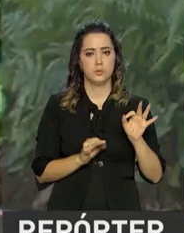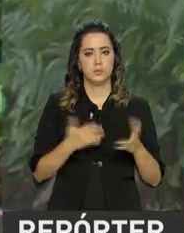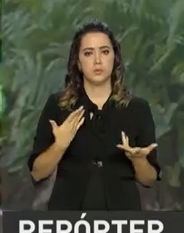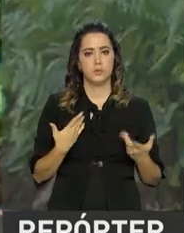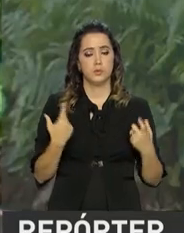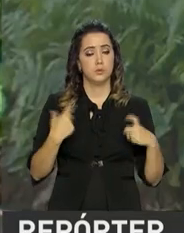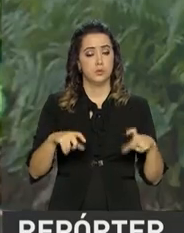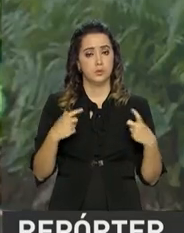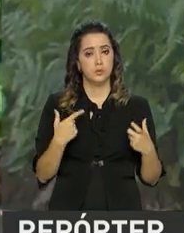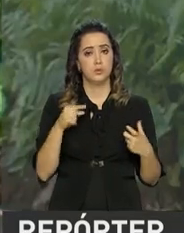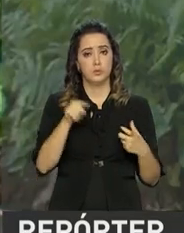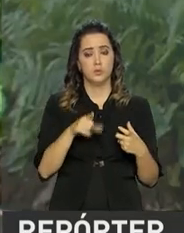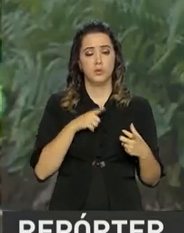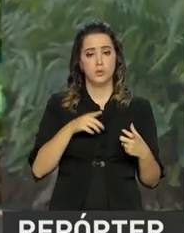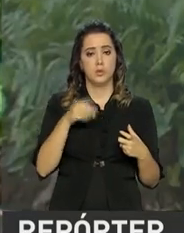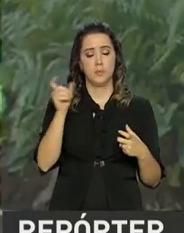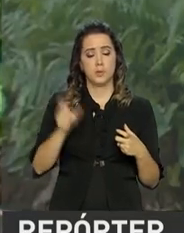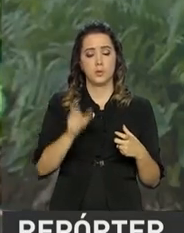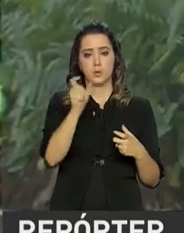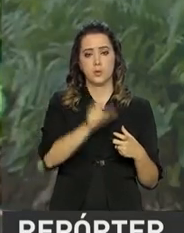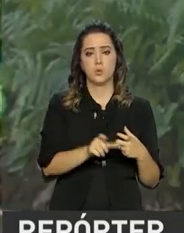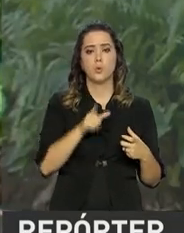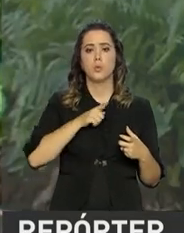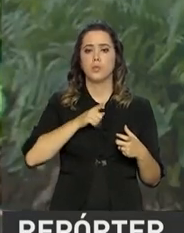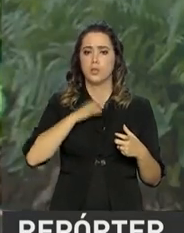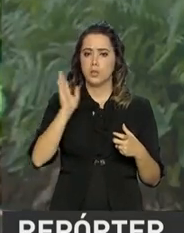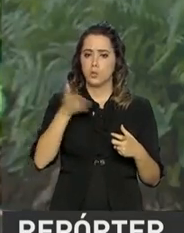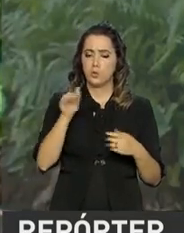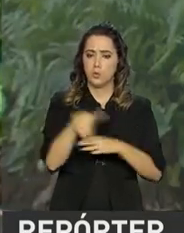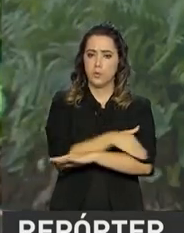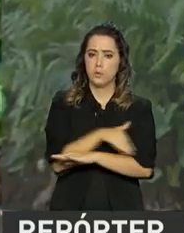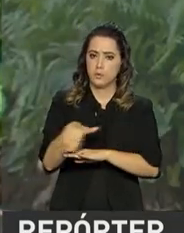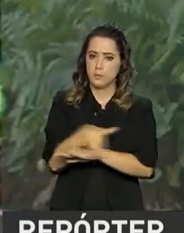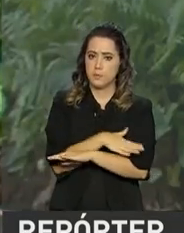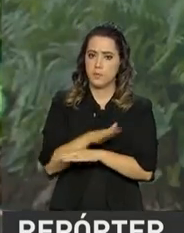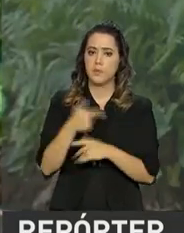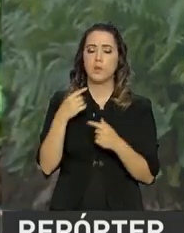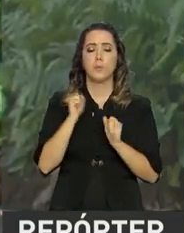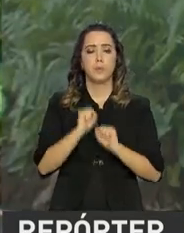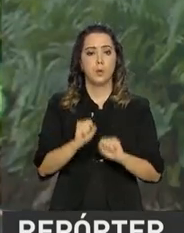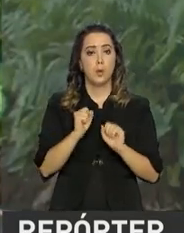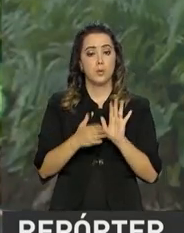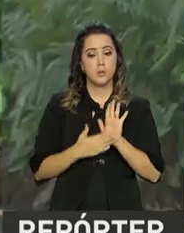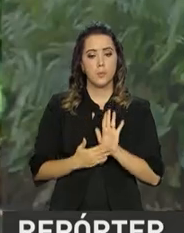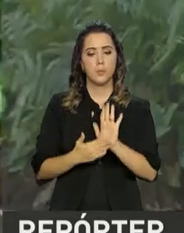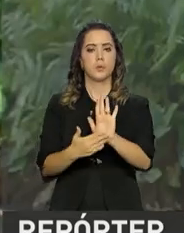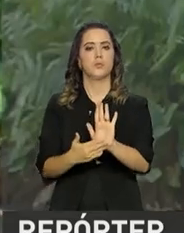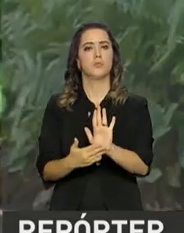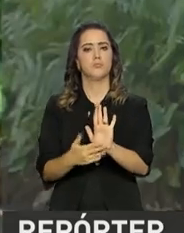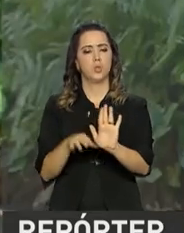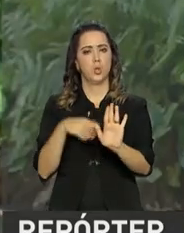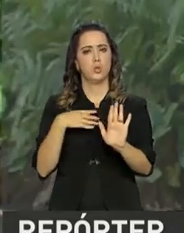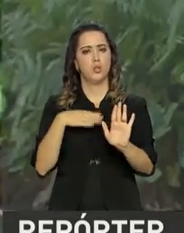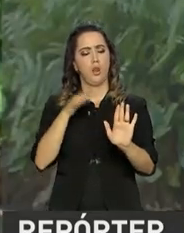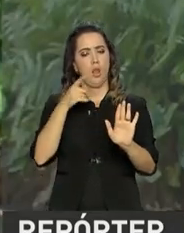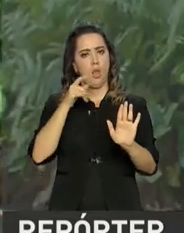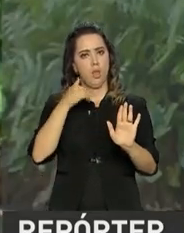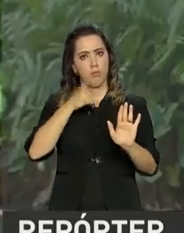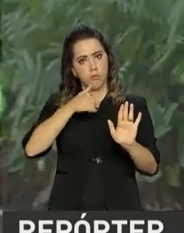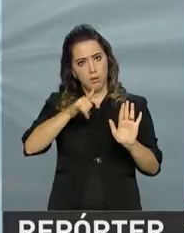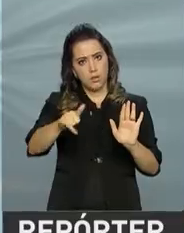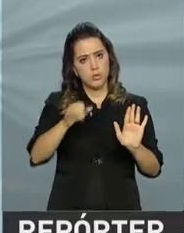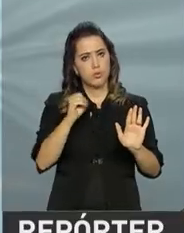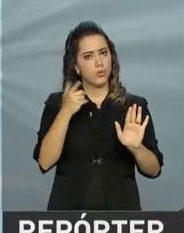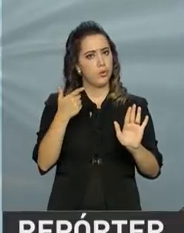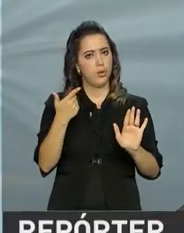de urbanização, o morador ganhou já um endereço que ele possa apresentar, né, a sua conta de luz, de gás,